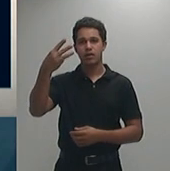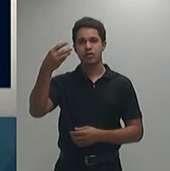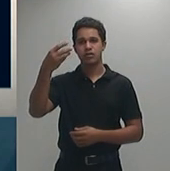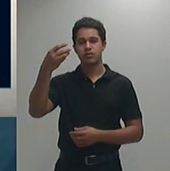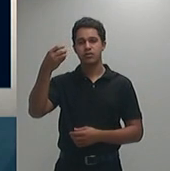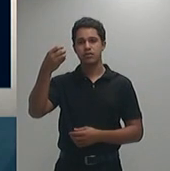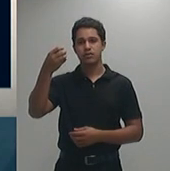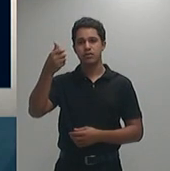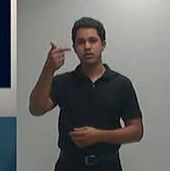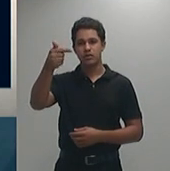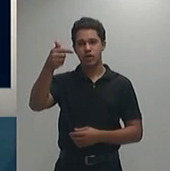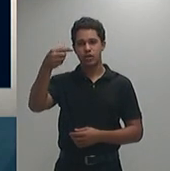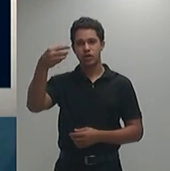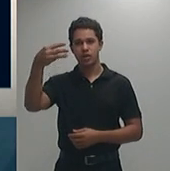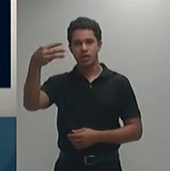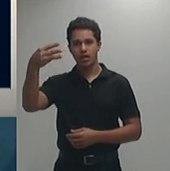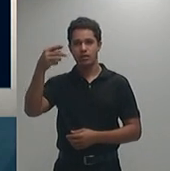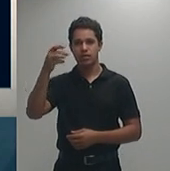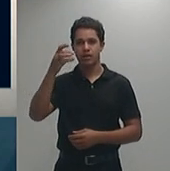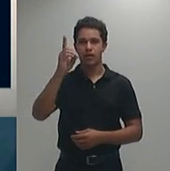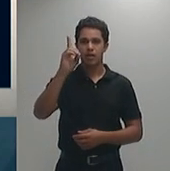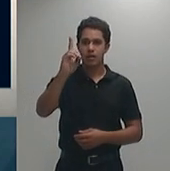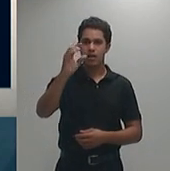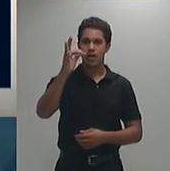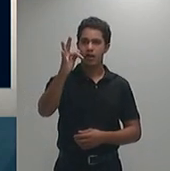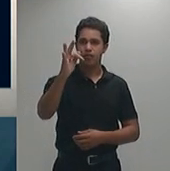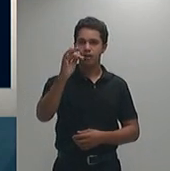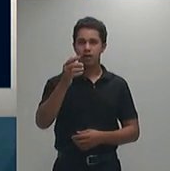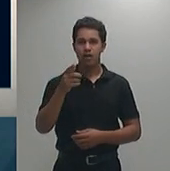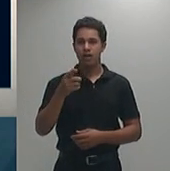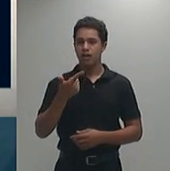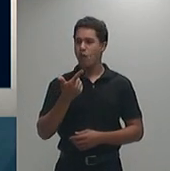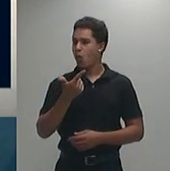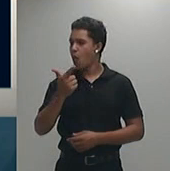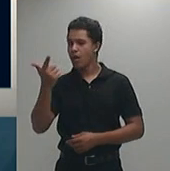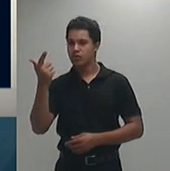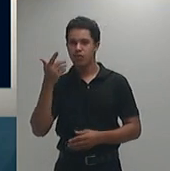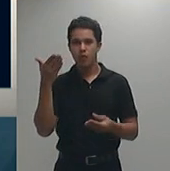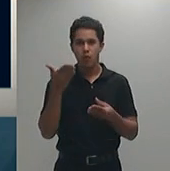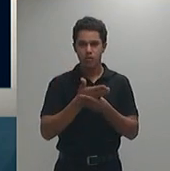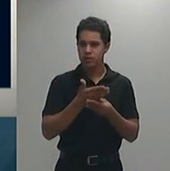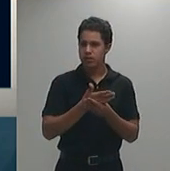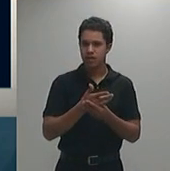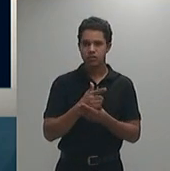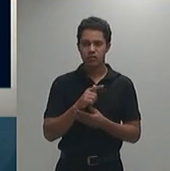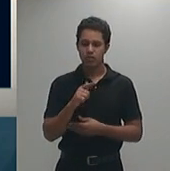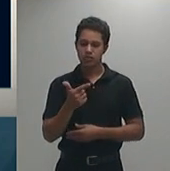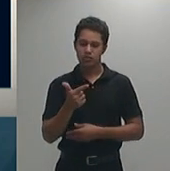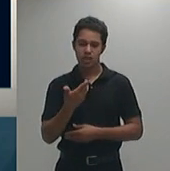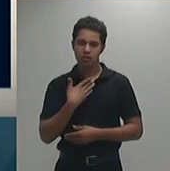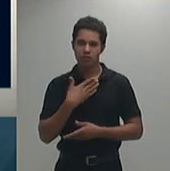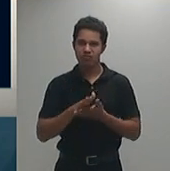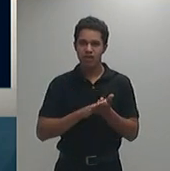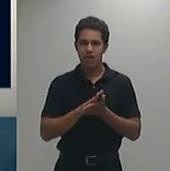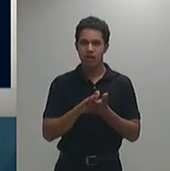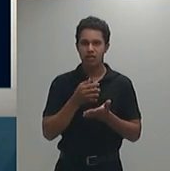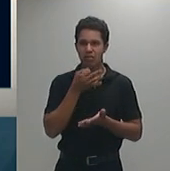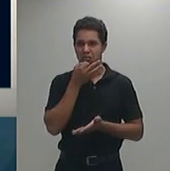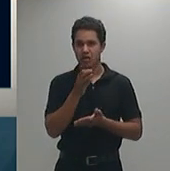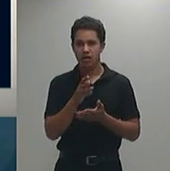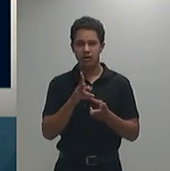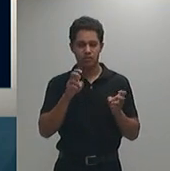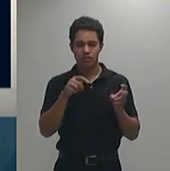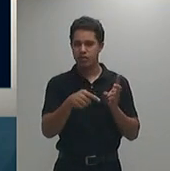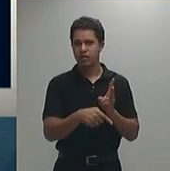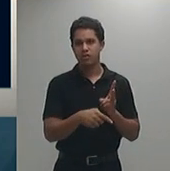Federal no verso não tem o objeção aos processos em Pauta seu presidente ir Espero que fumantes Nossa